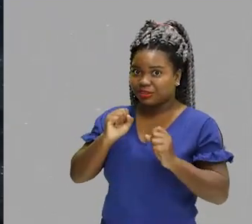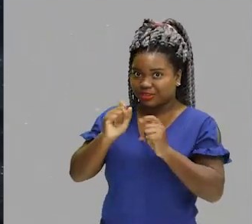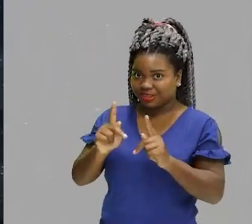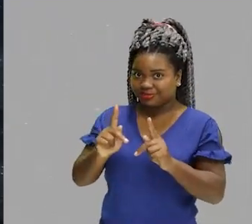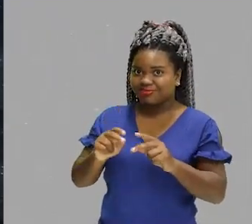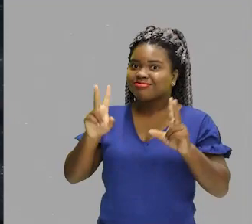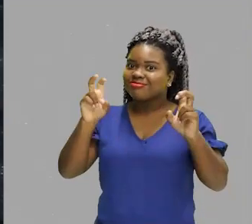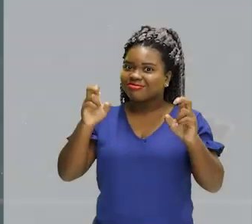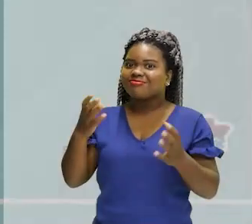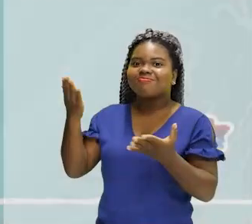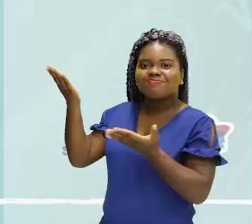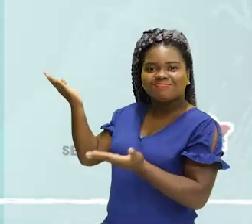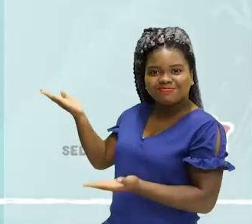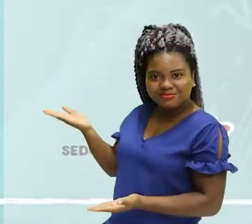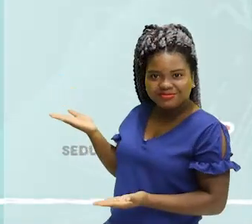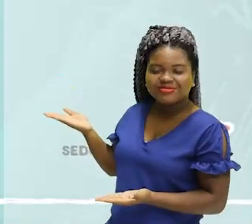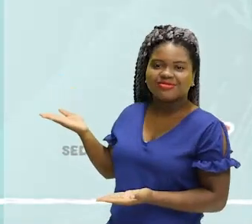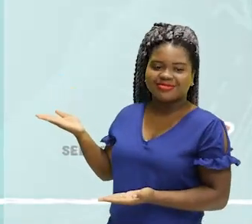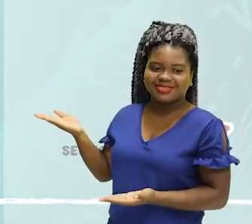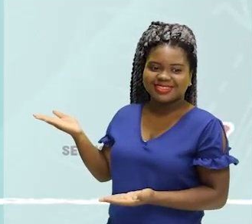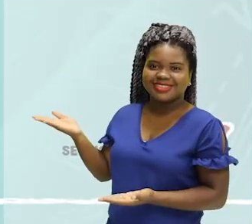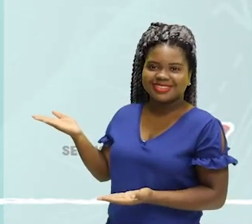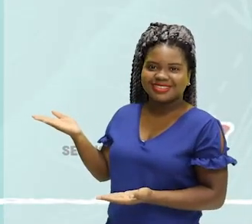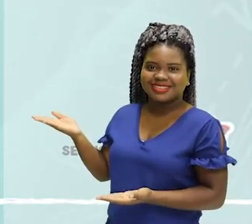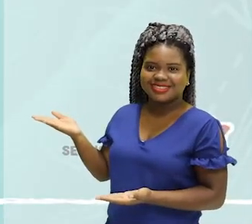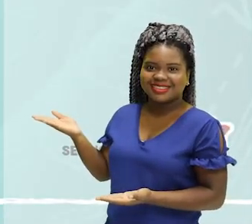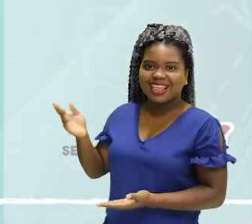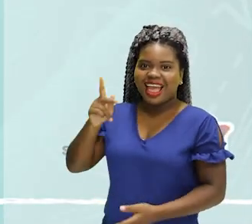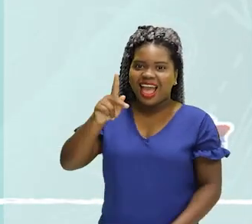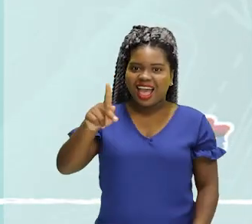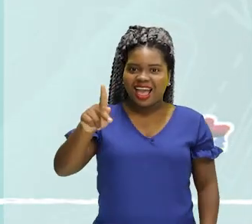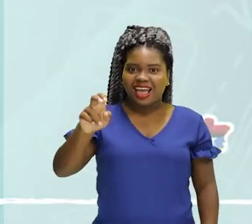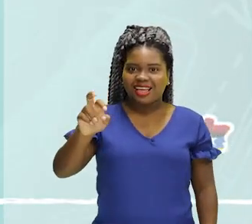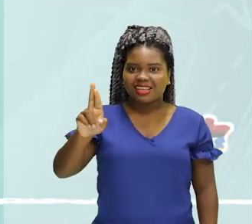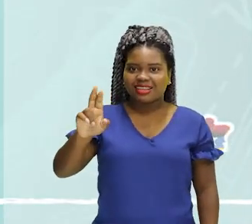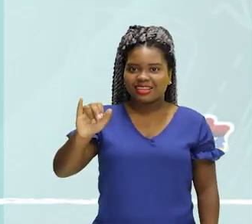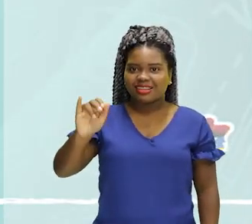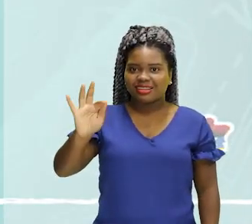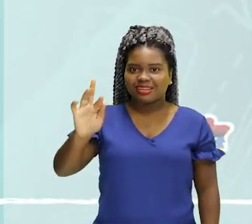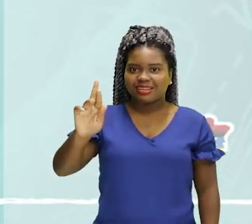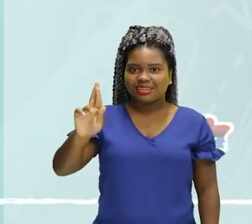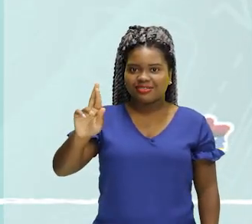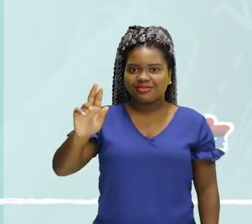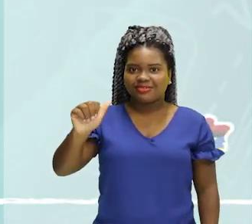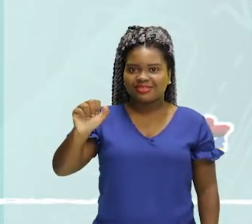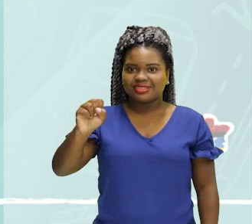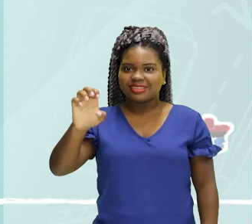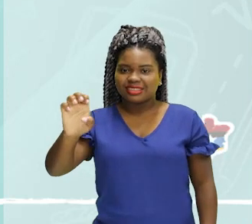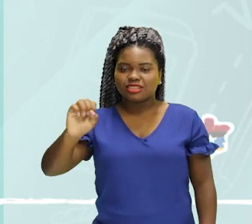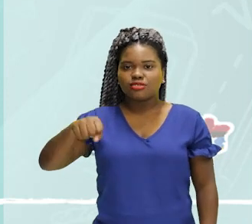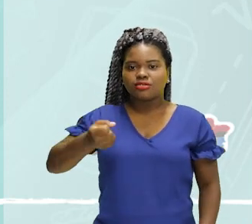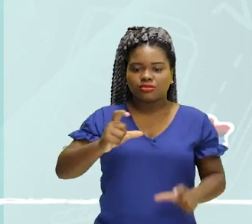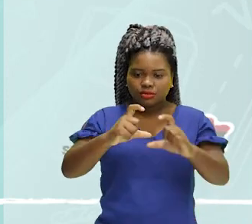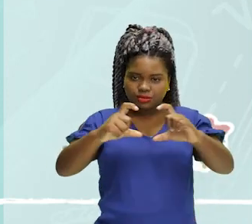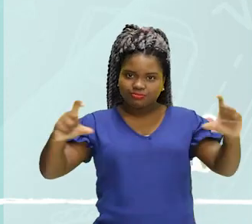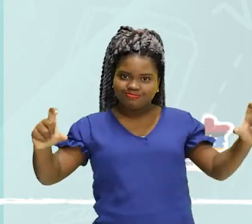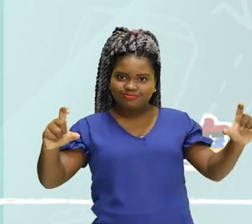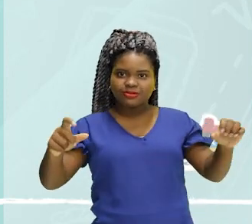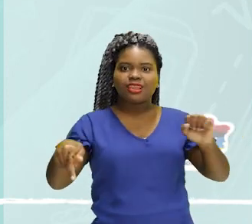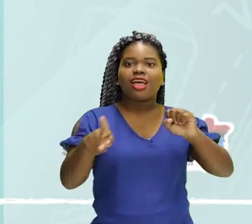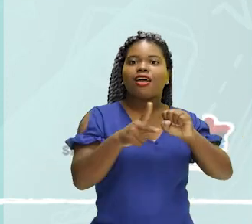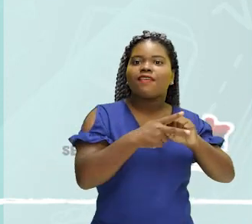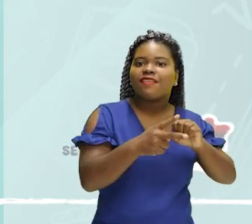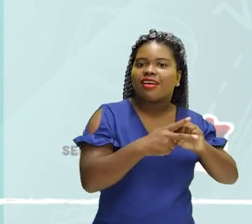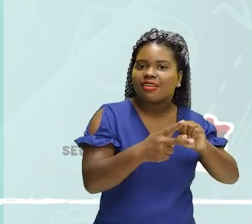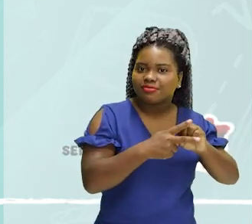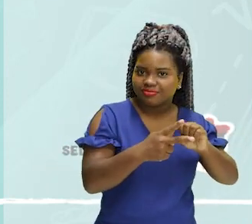hoje? Perífrases verbales, gerúndio. Nós temos duas partes de perífrases